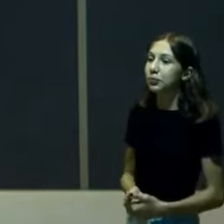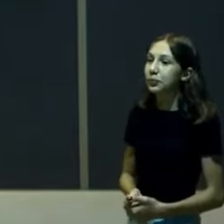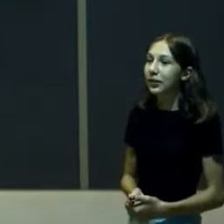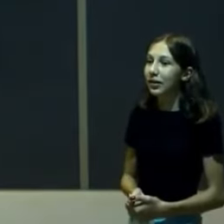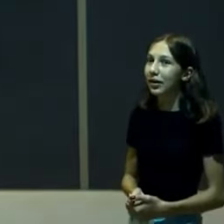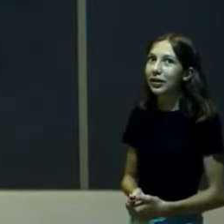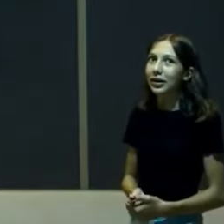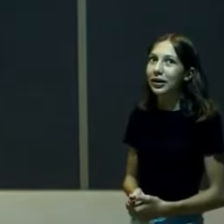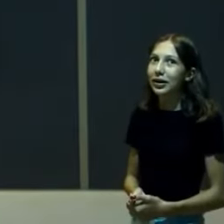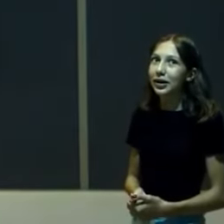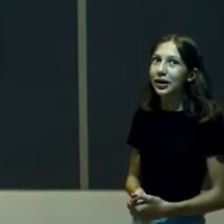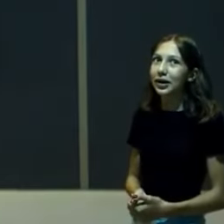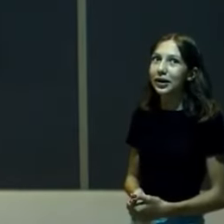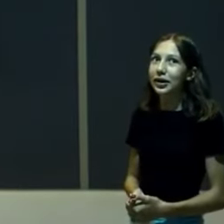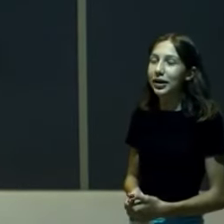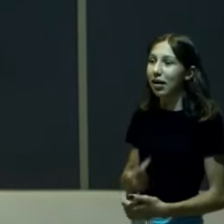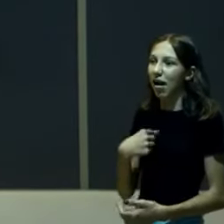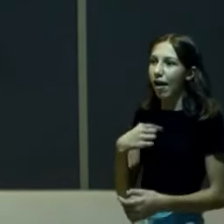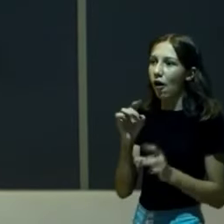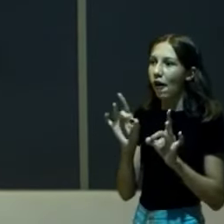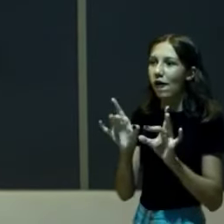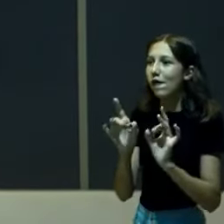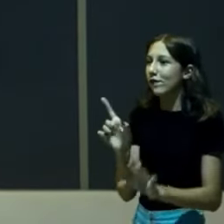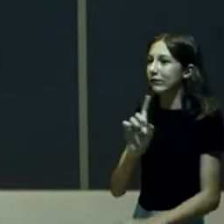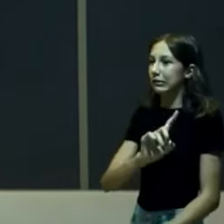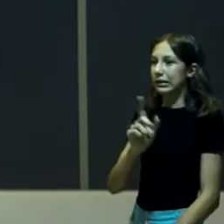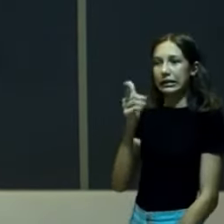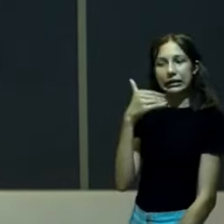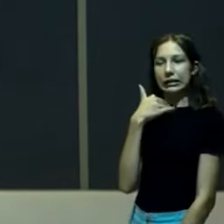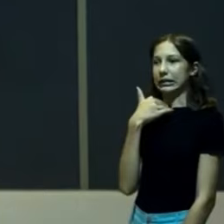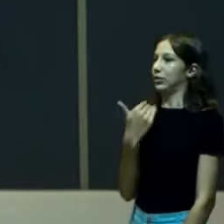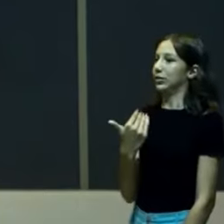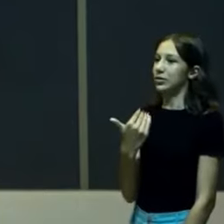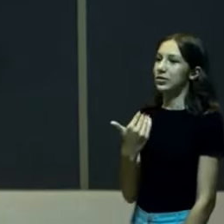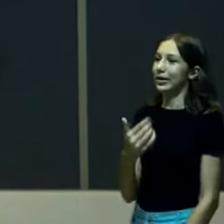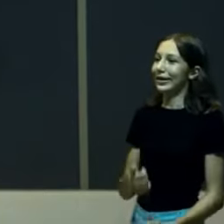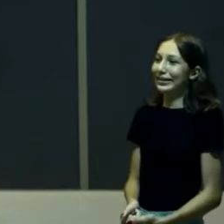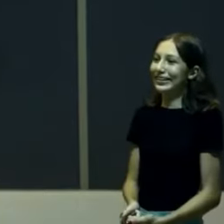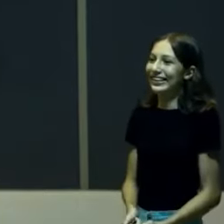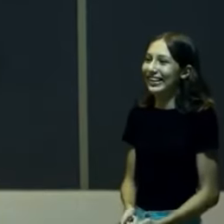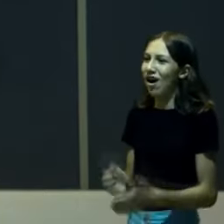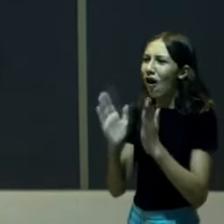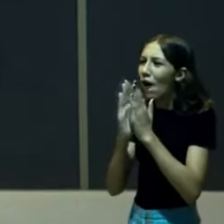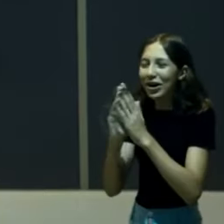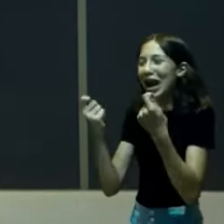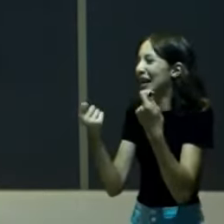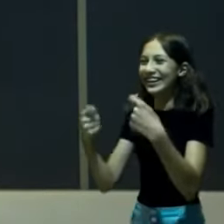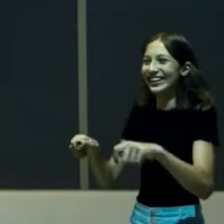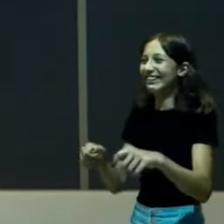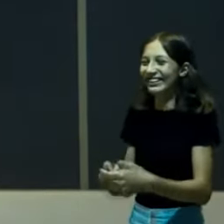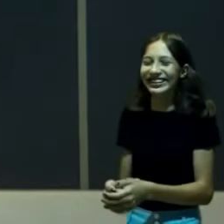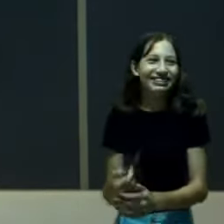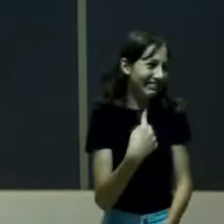Vendeu? Não, pastor, não precisa orar mais não. Mas nem orar eu estava orando. Não preciso orar mais